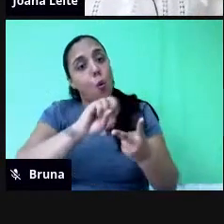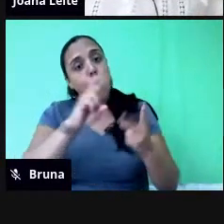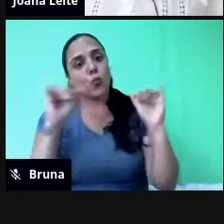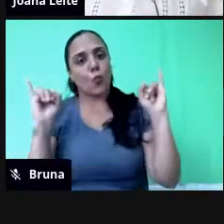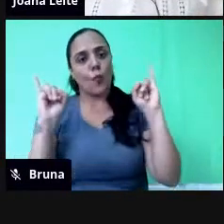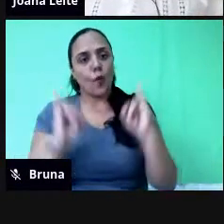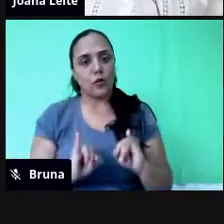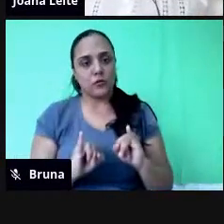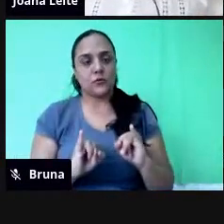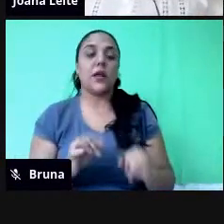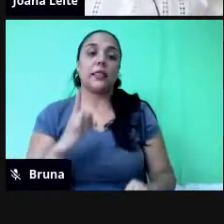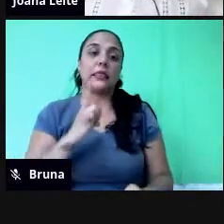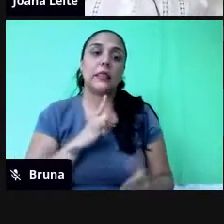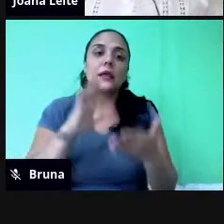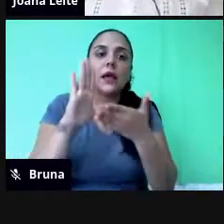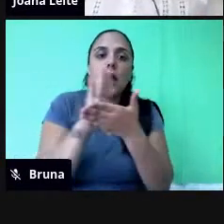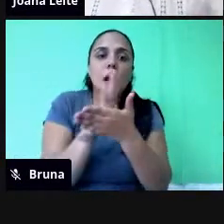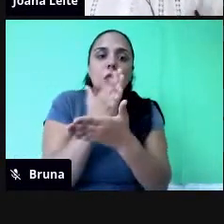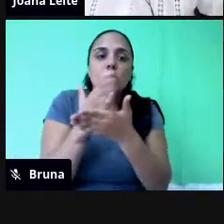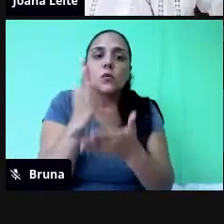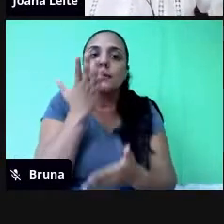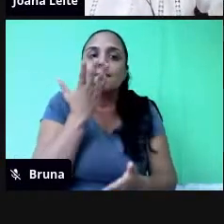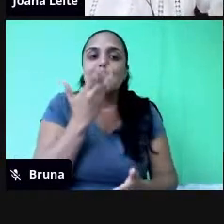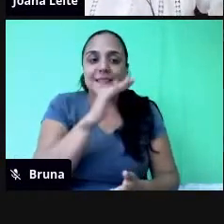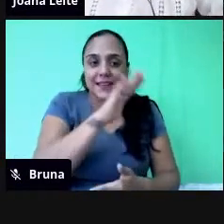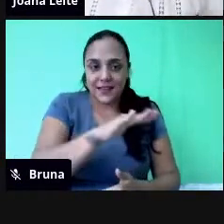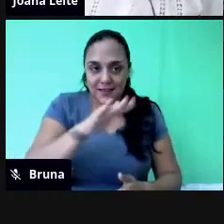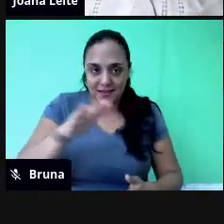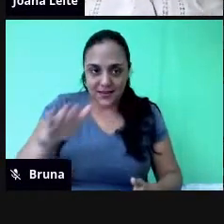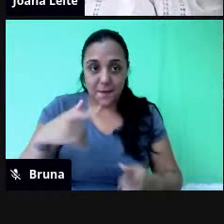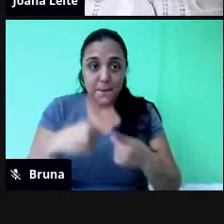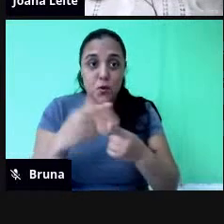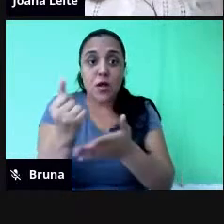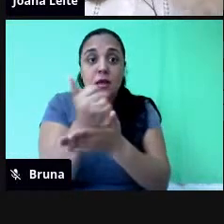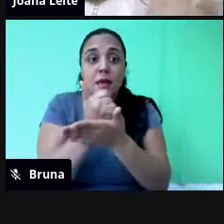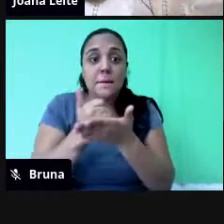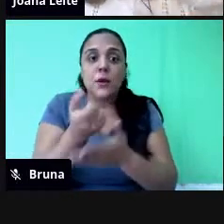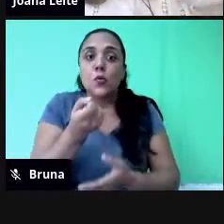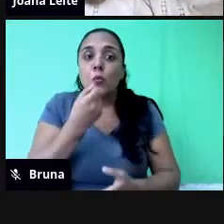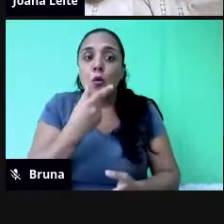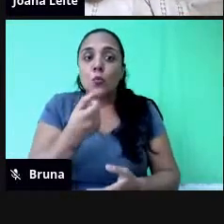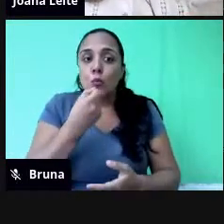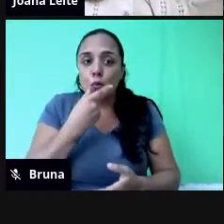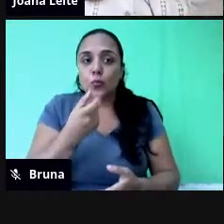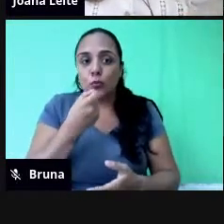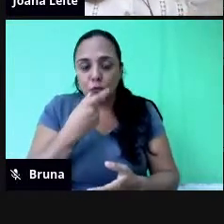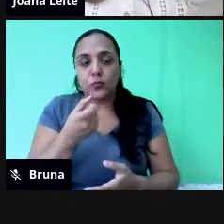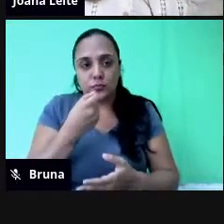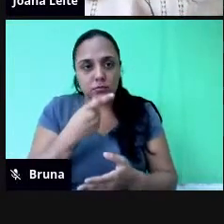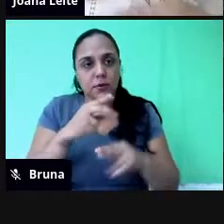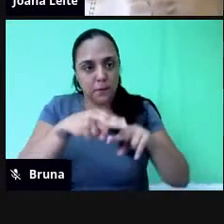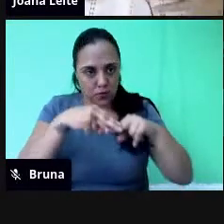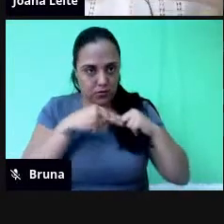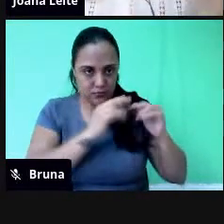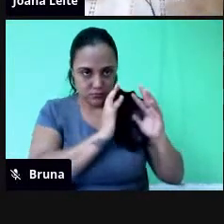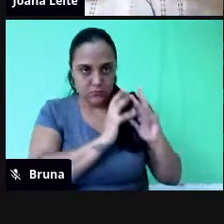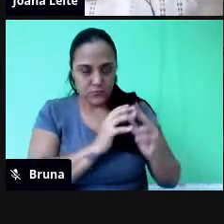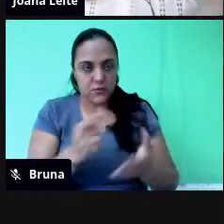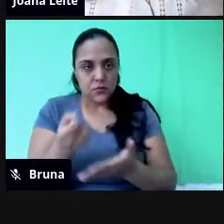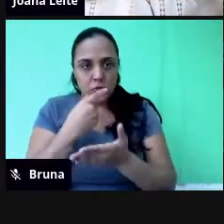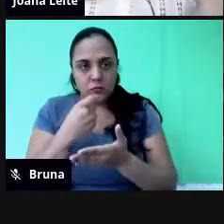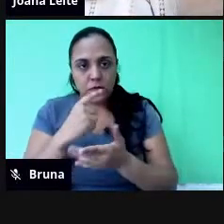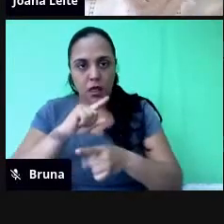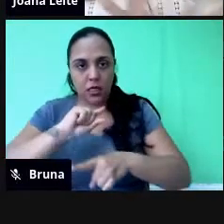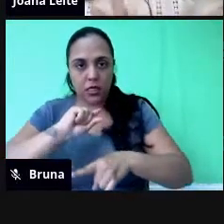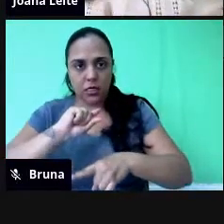temos crianças que, devido ao tipo de medicação, o tipo de tratamento farmacológico que essa criança recebe, existem